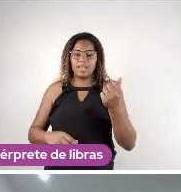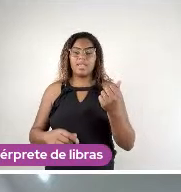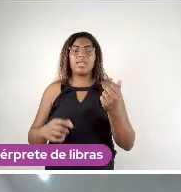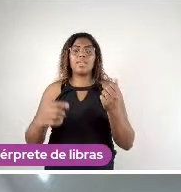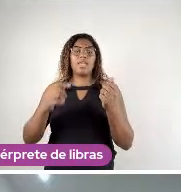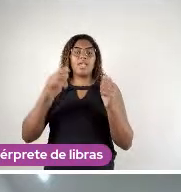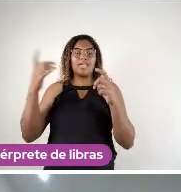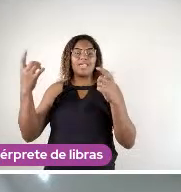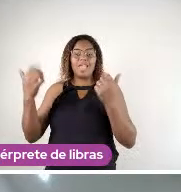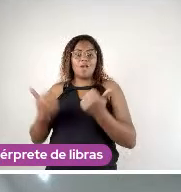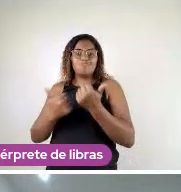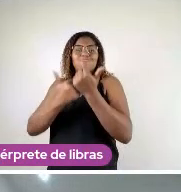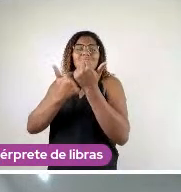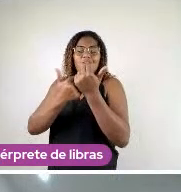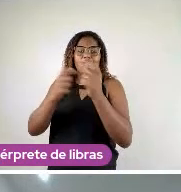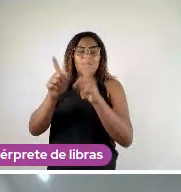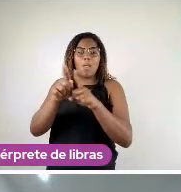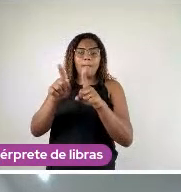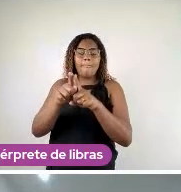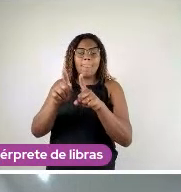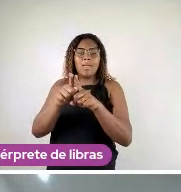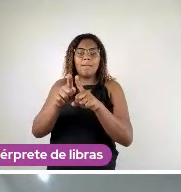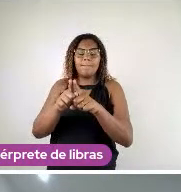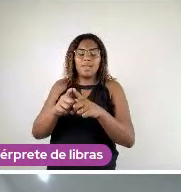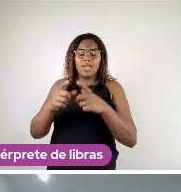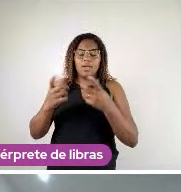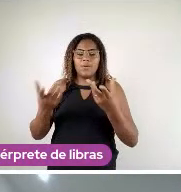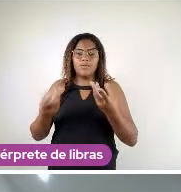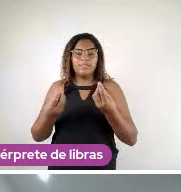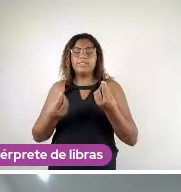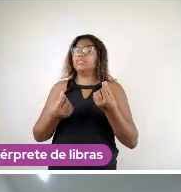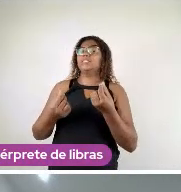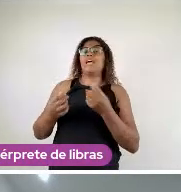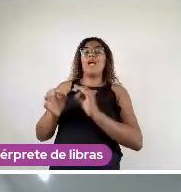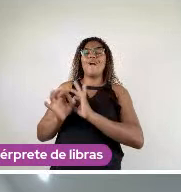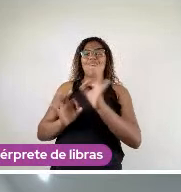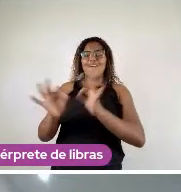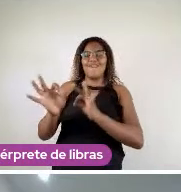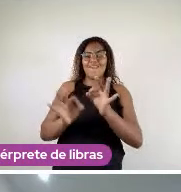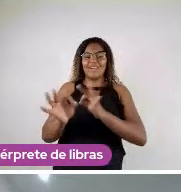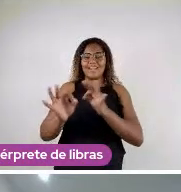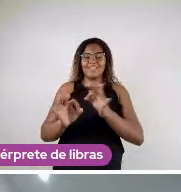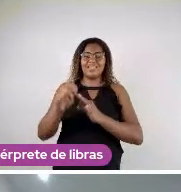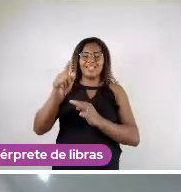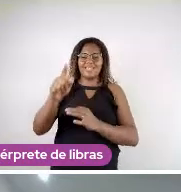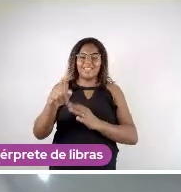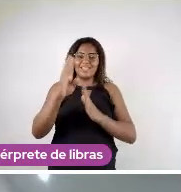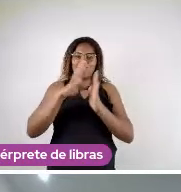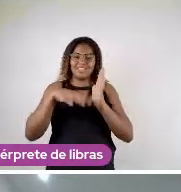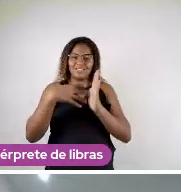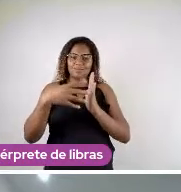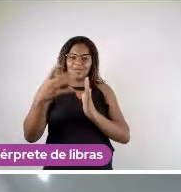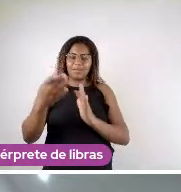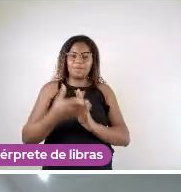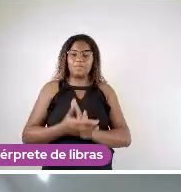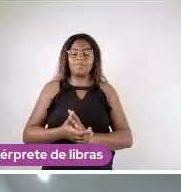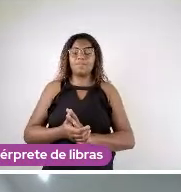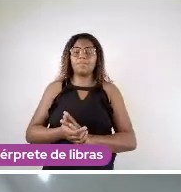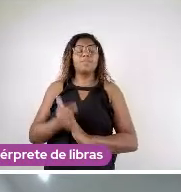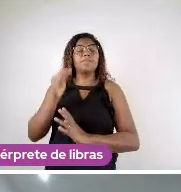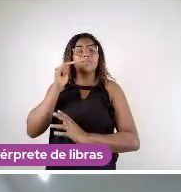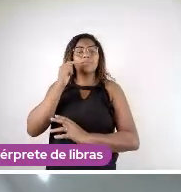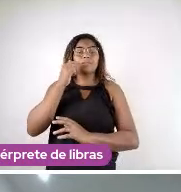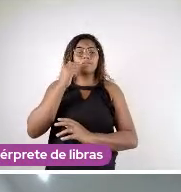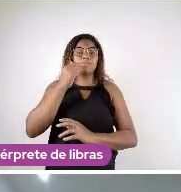auxiliou também na organização desse webinar. E aqui eu tenho